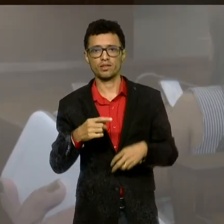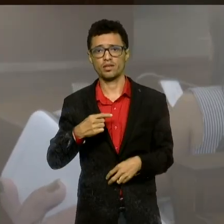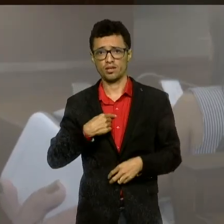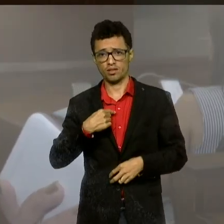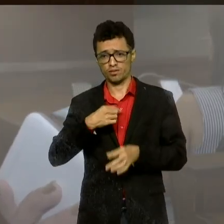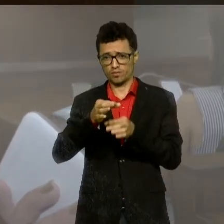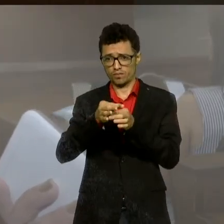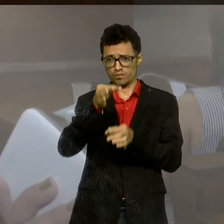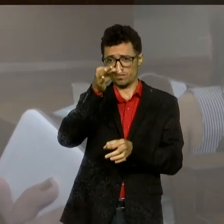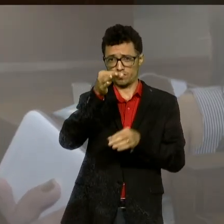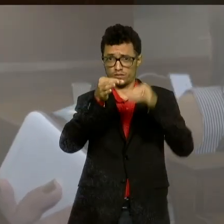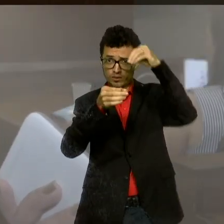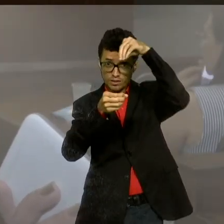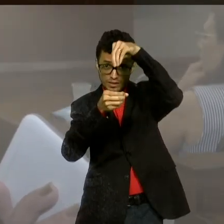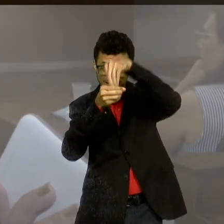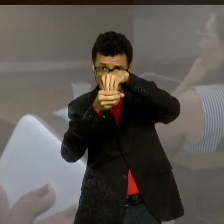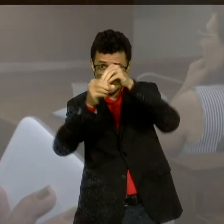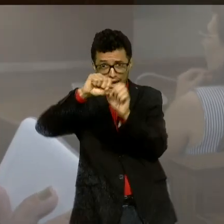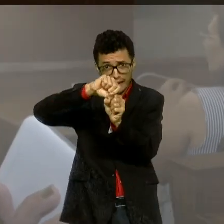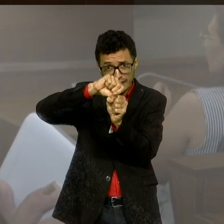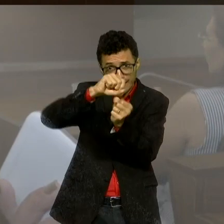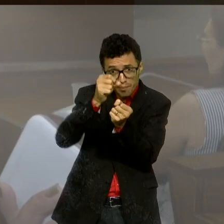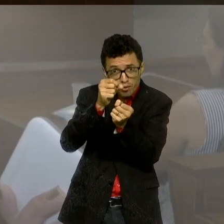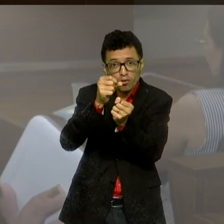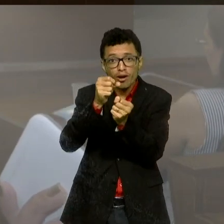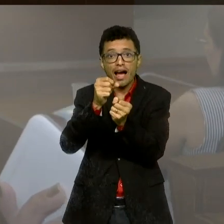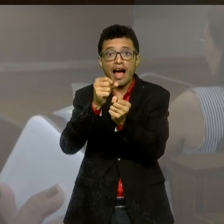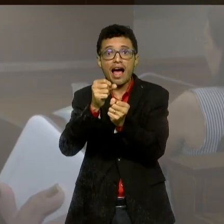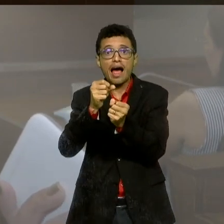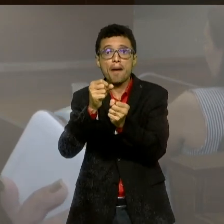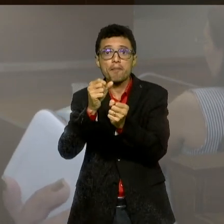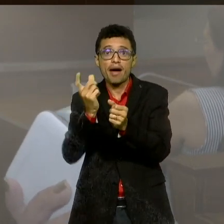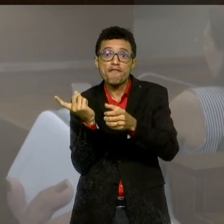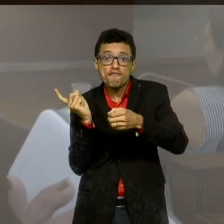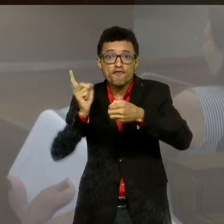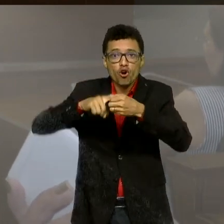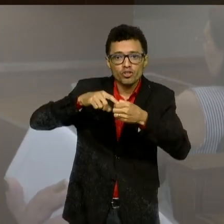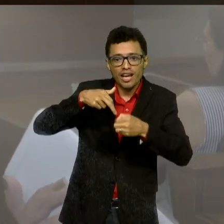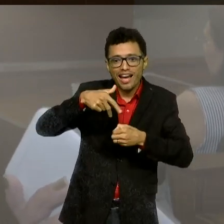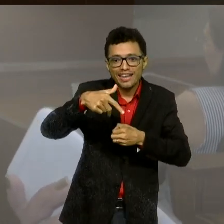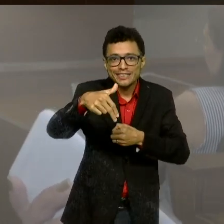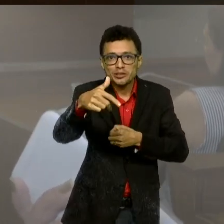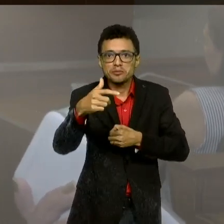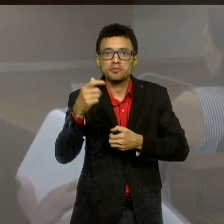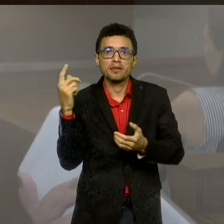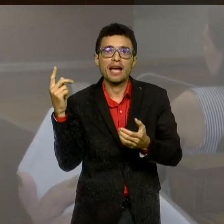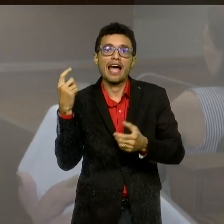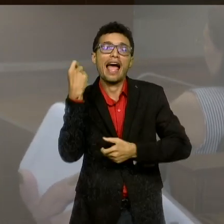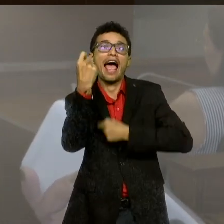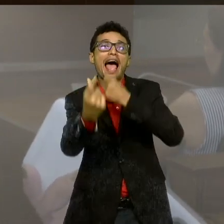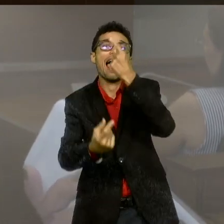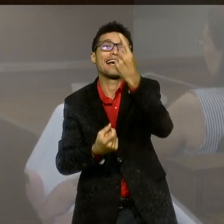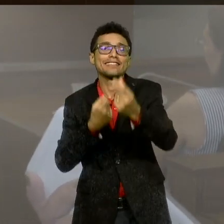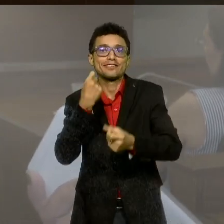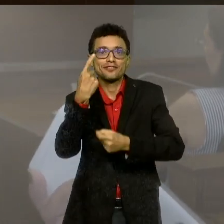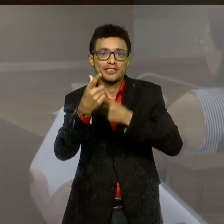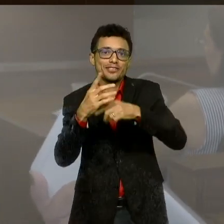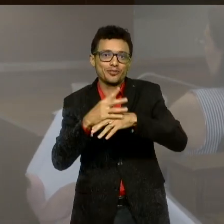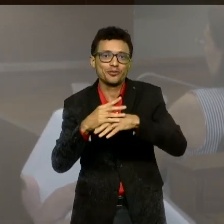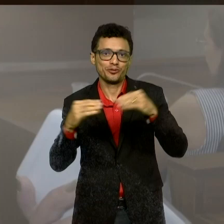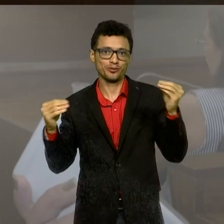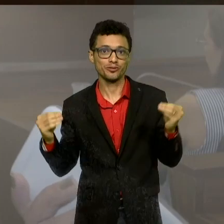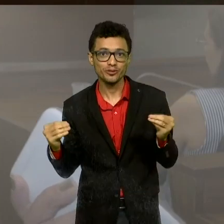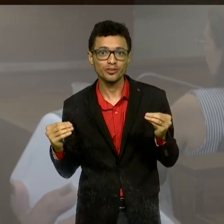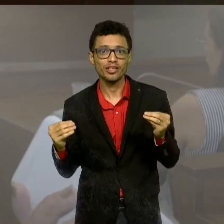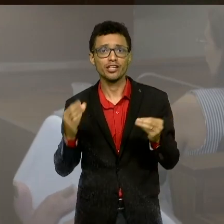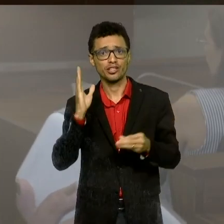um lesionado medular consegue ter todos os seus movimentos restaurados então por essa razão eu decidi publicar Esta obra é o